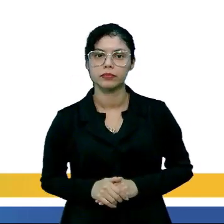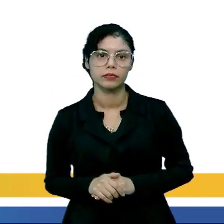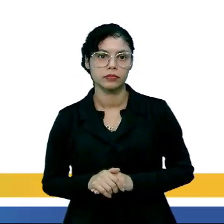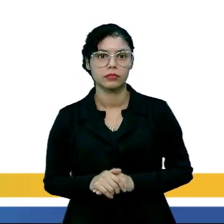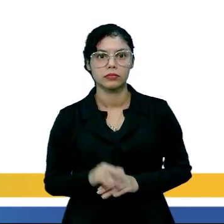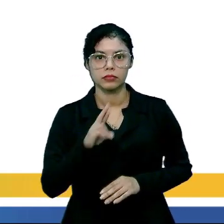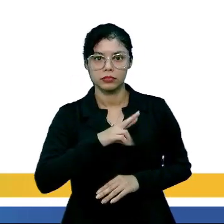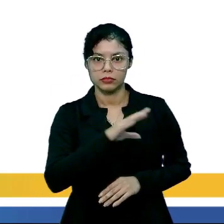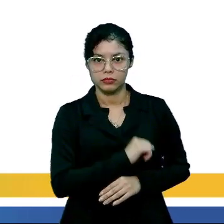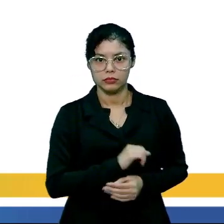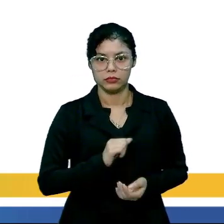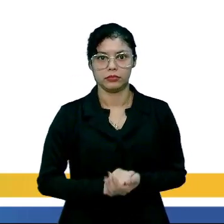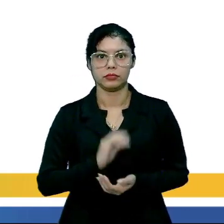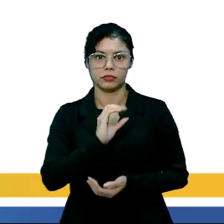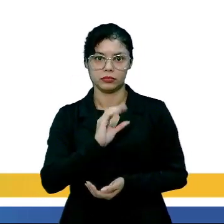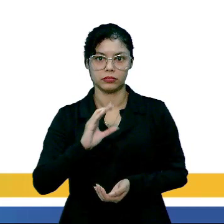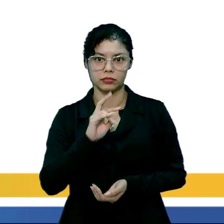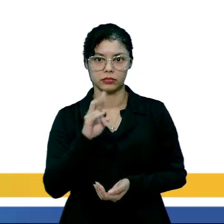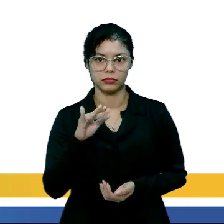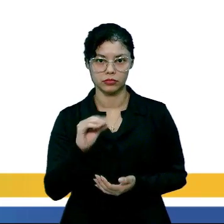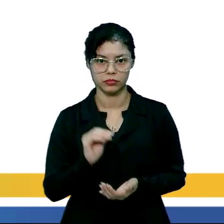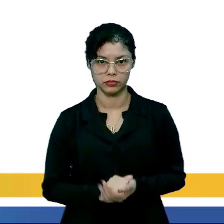O romance O Cortiço, de